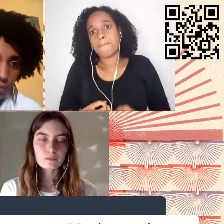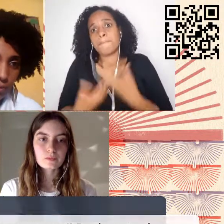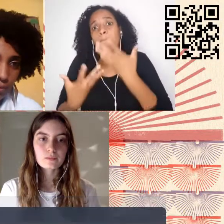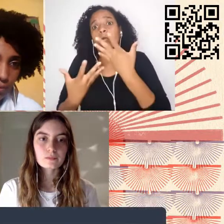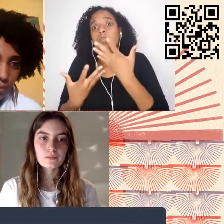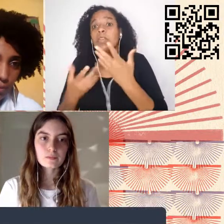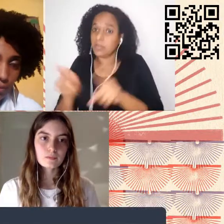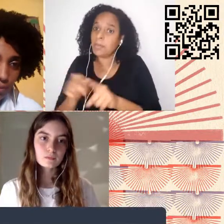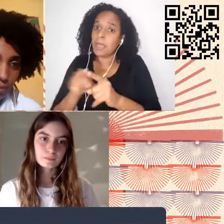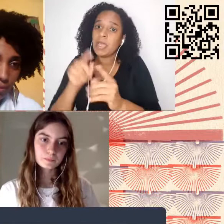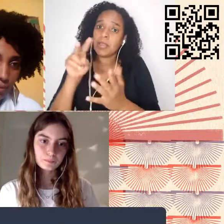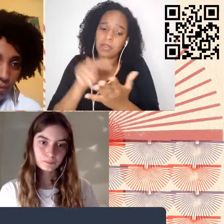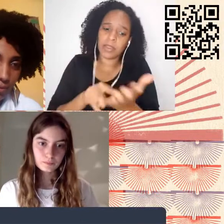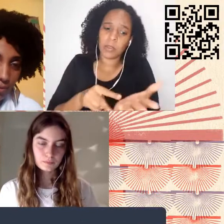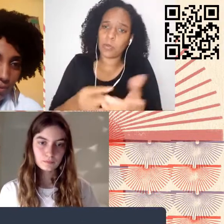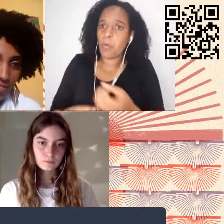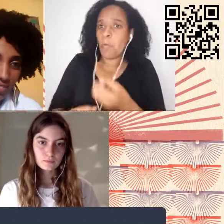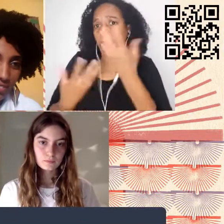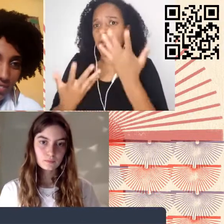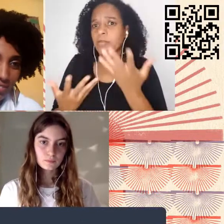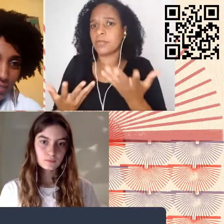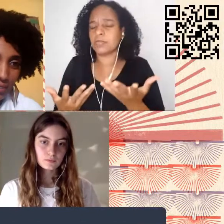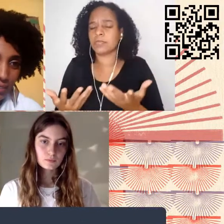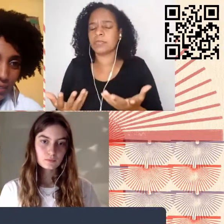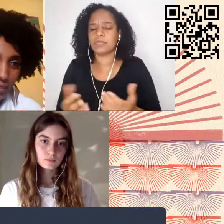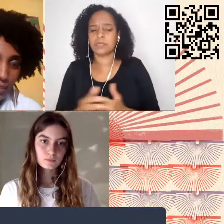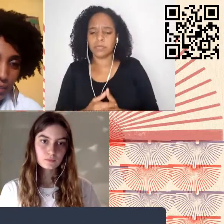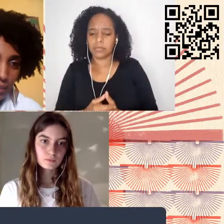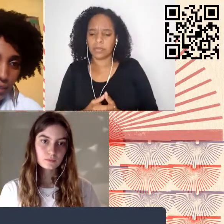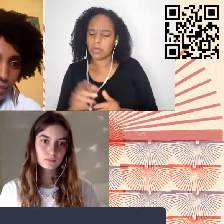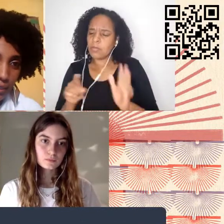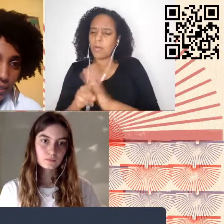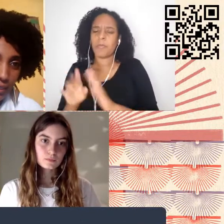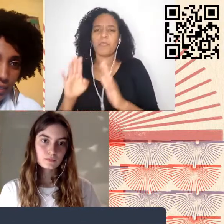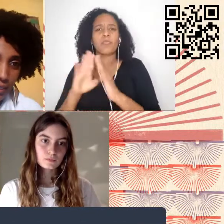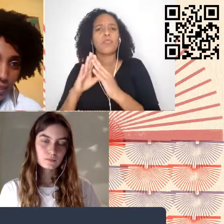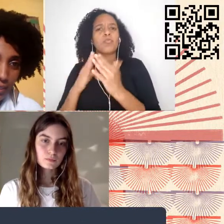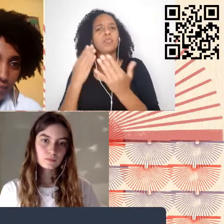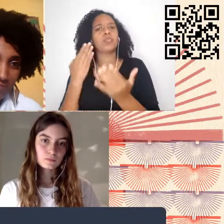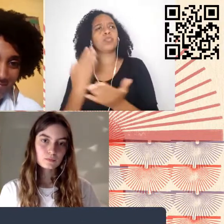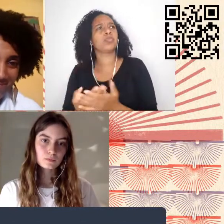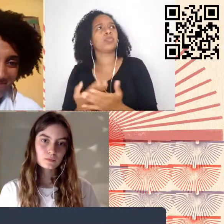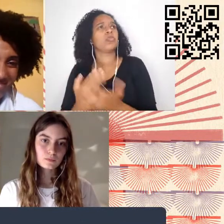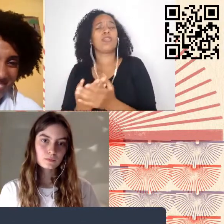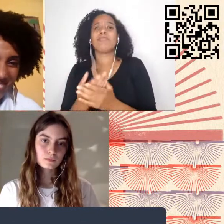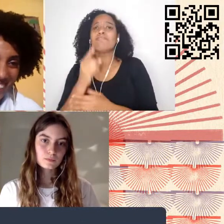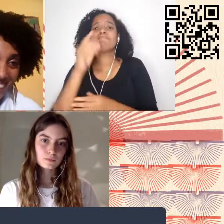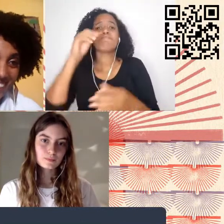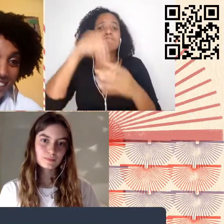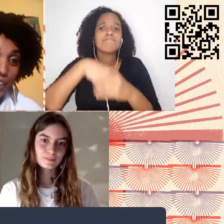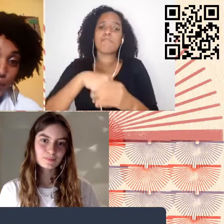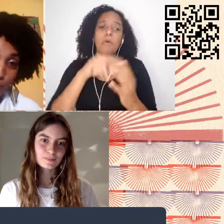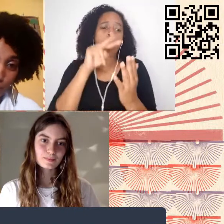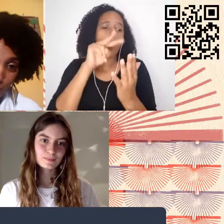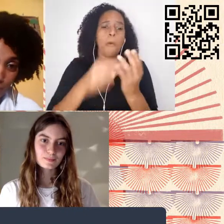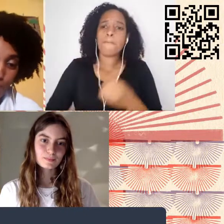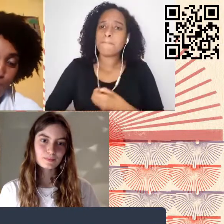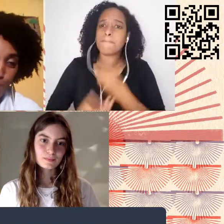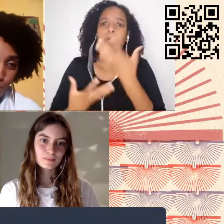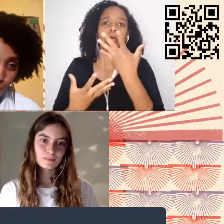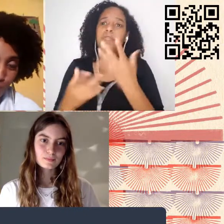poesia. E eu sempre me pergunto, por que que nas escolas se lê tão pouca poesia e se prefere muito mais o